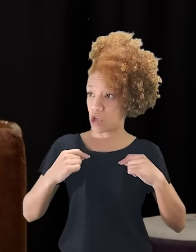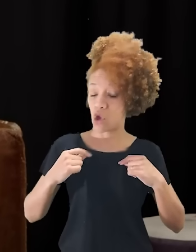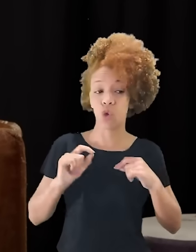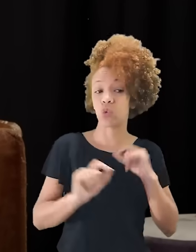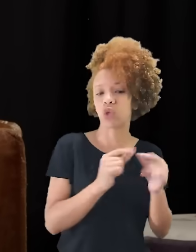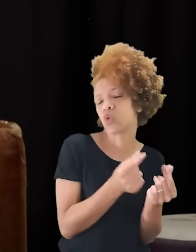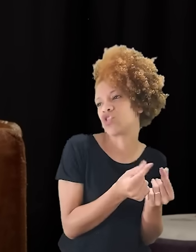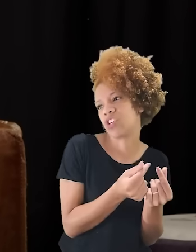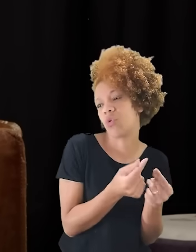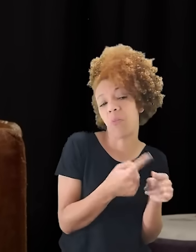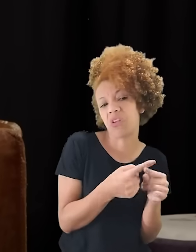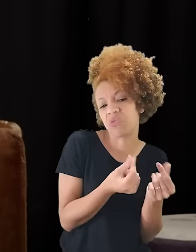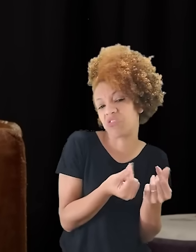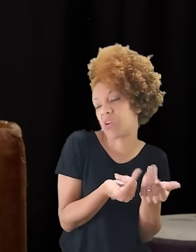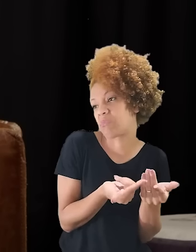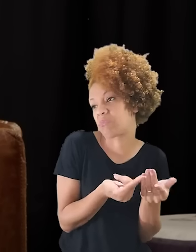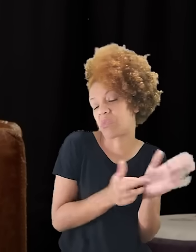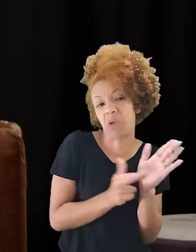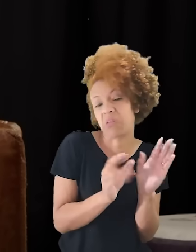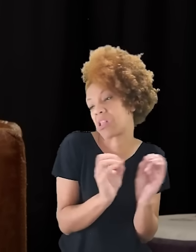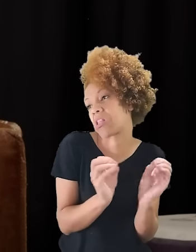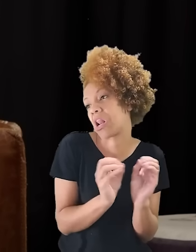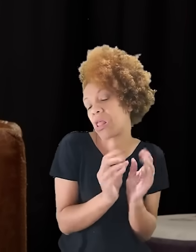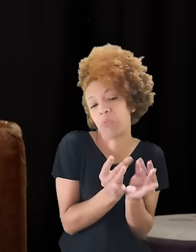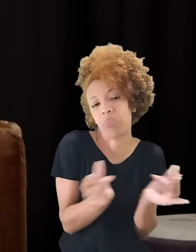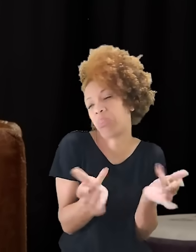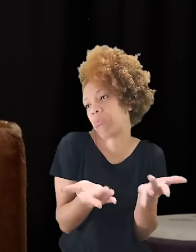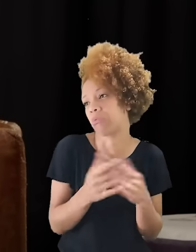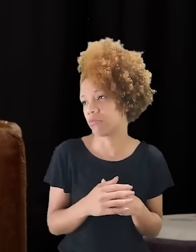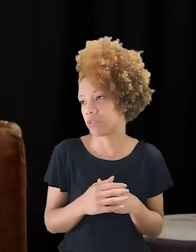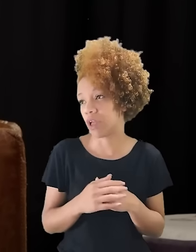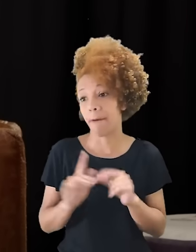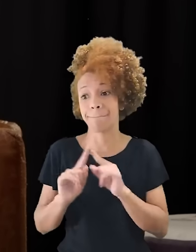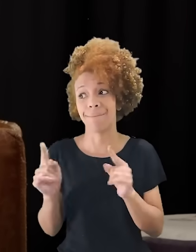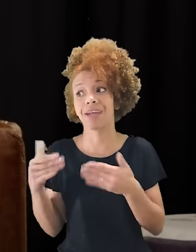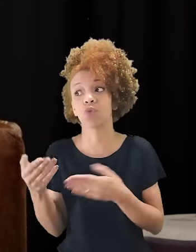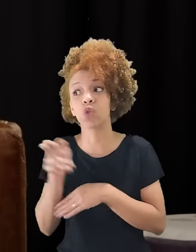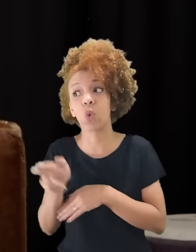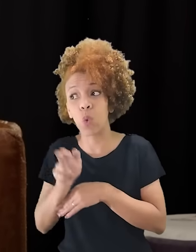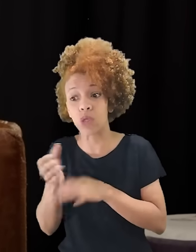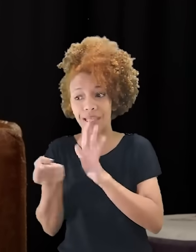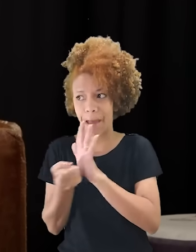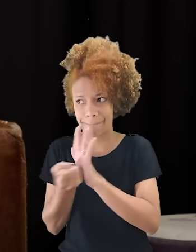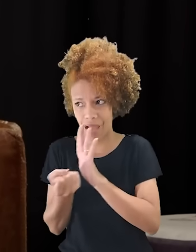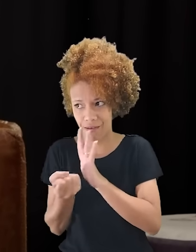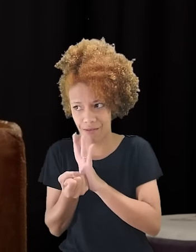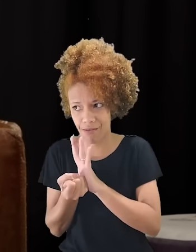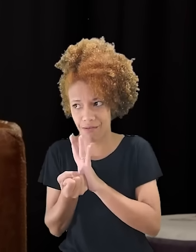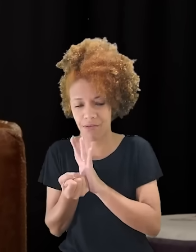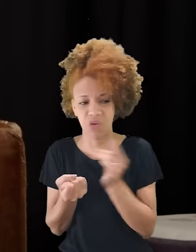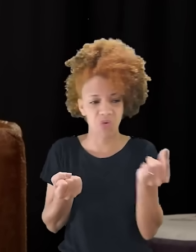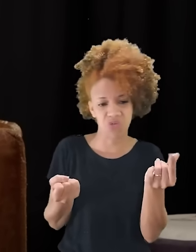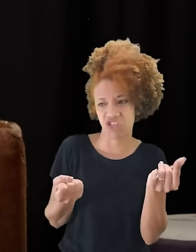do que o dinheiro porque o dinheiro em si ele não representa nada quando você veste a aquela marca Ou aquele